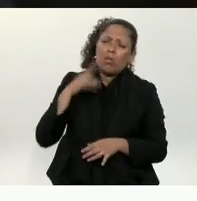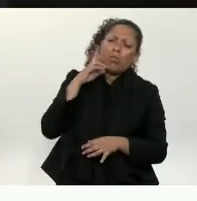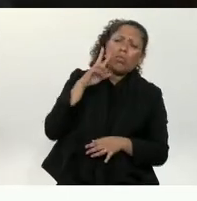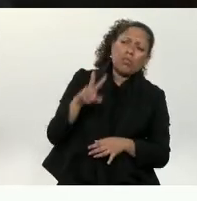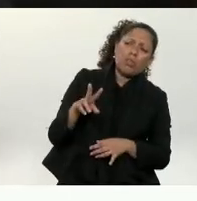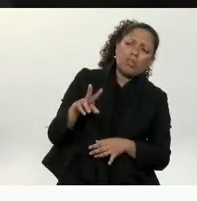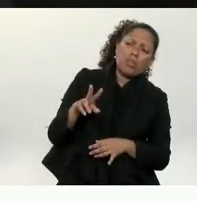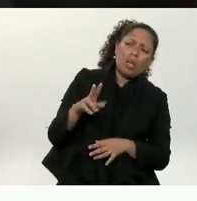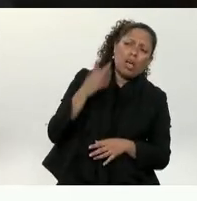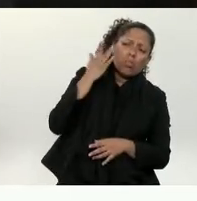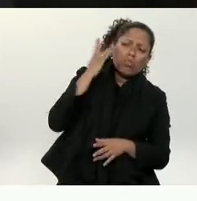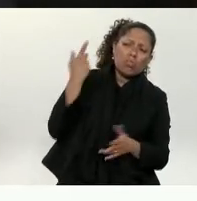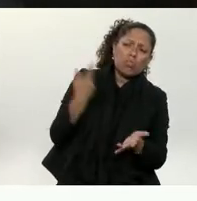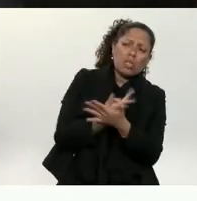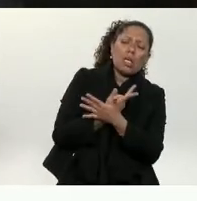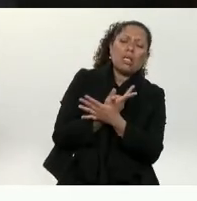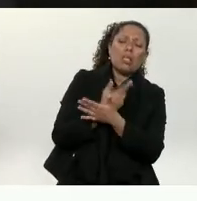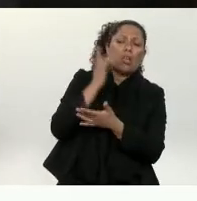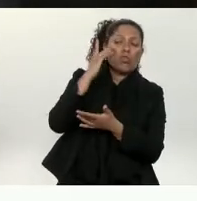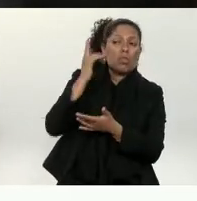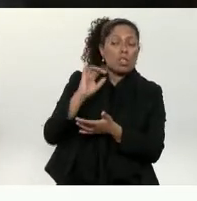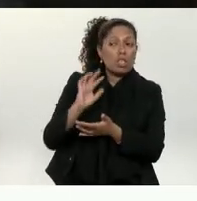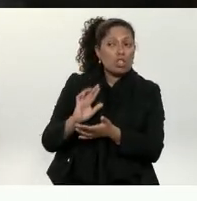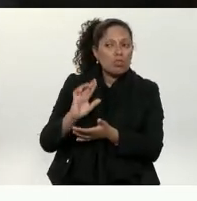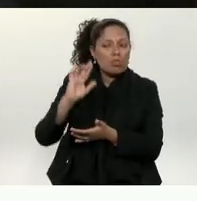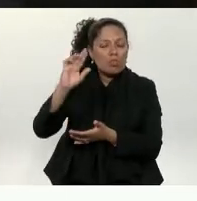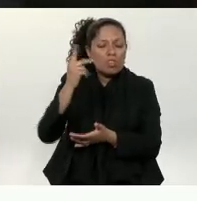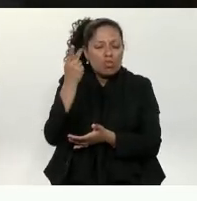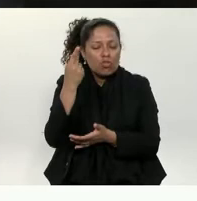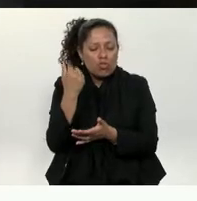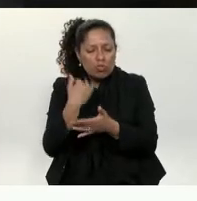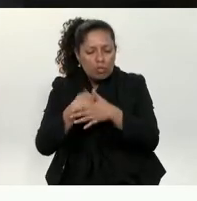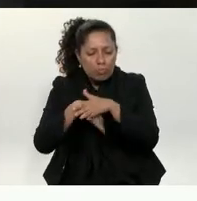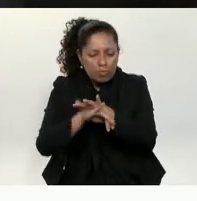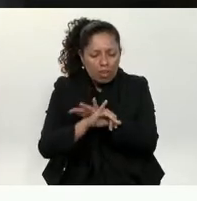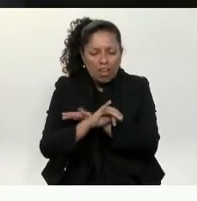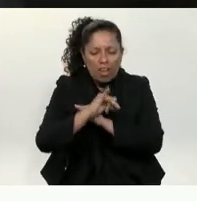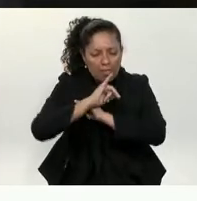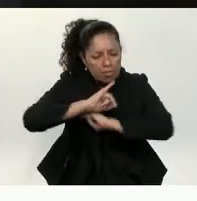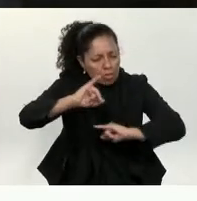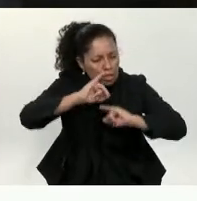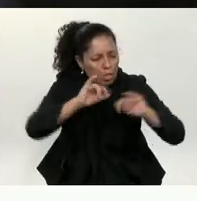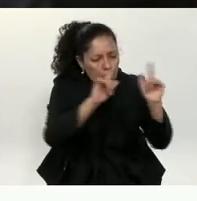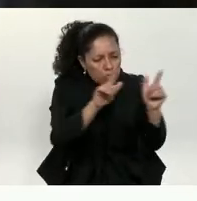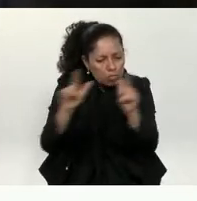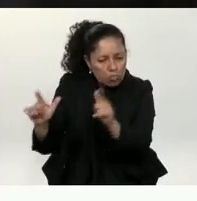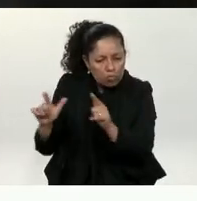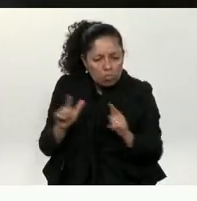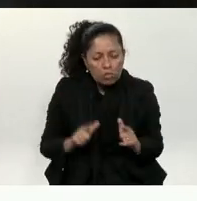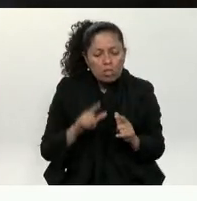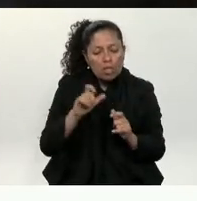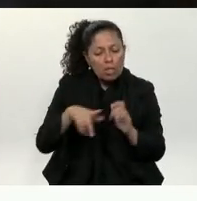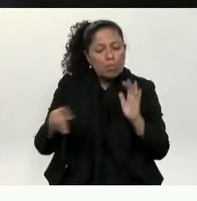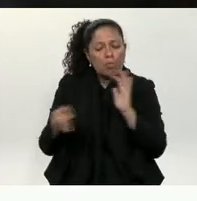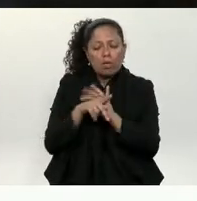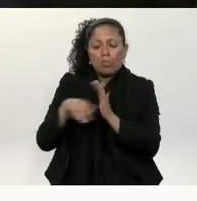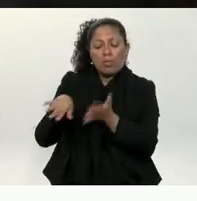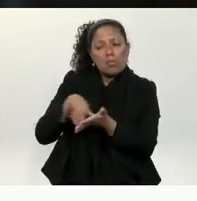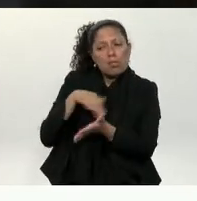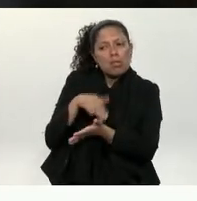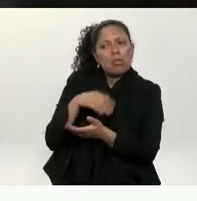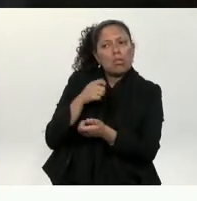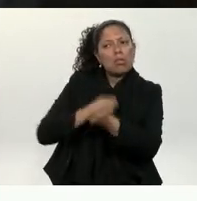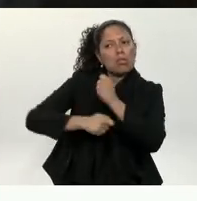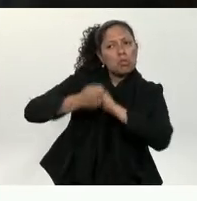acho que quem tem que dar essa diretriz da onde vai ser investido, qual é a necessidade, o estudo tem que ser feito pela Secretaria de Desenvolvimento Econômico